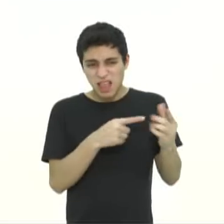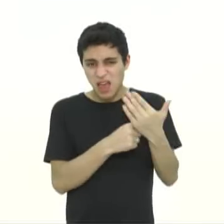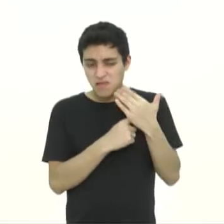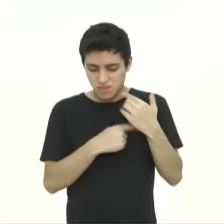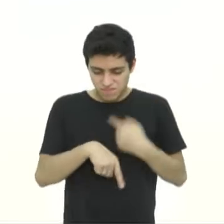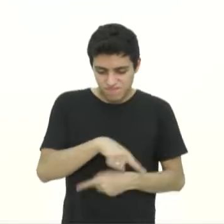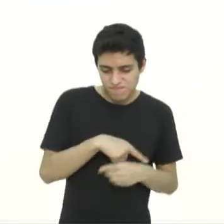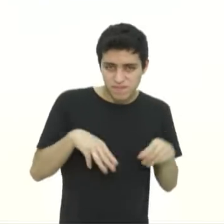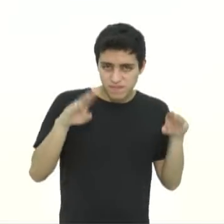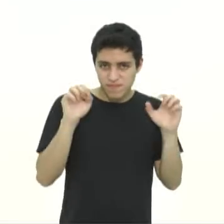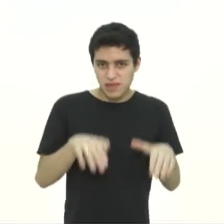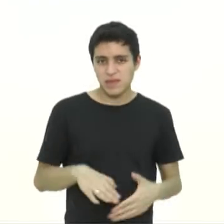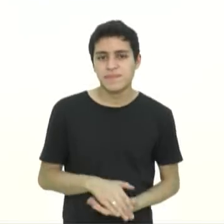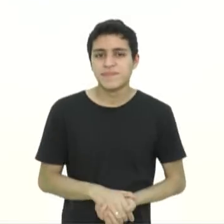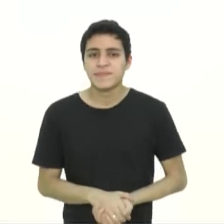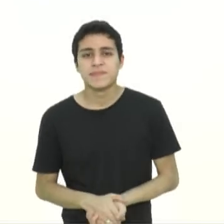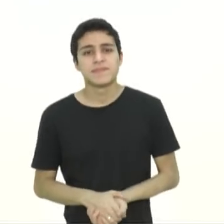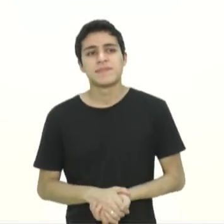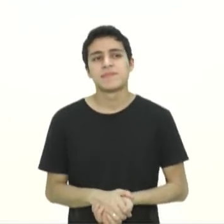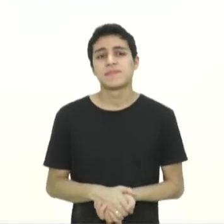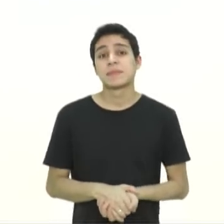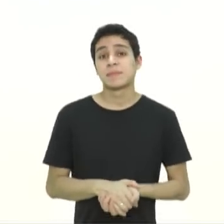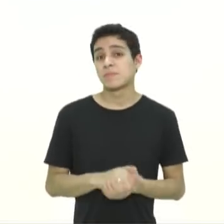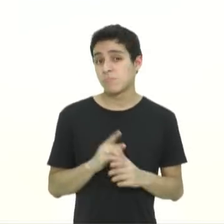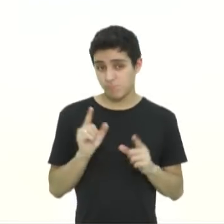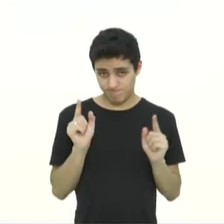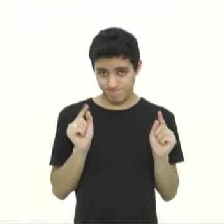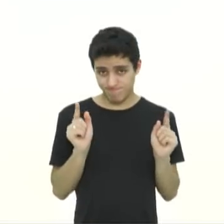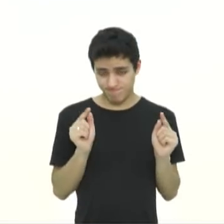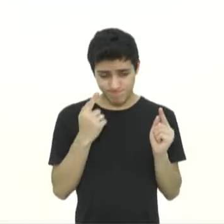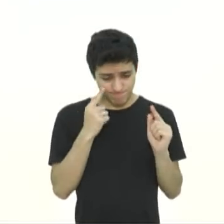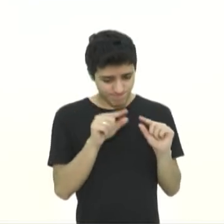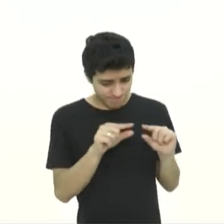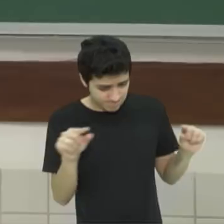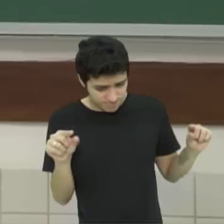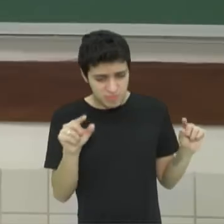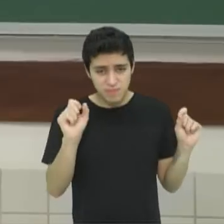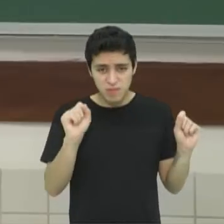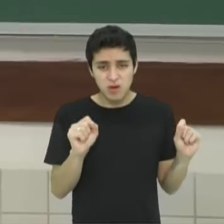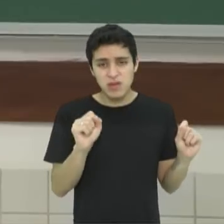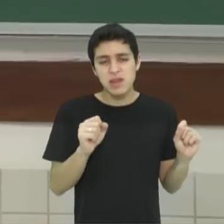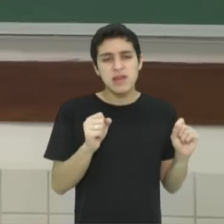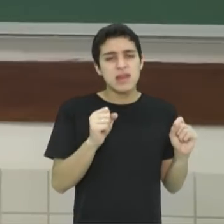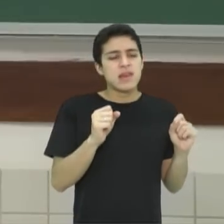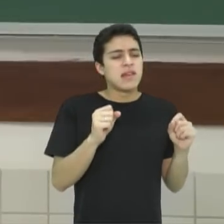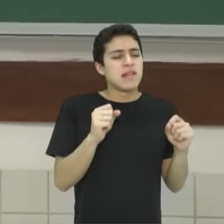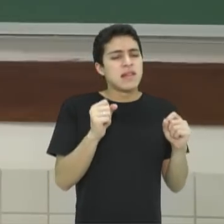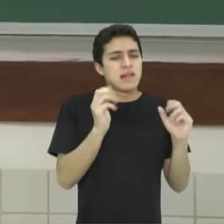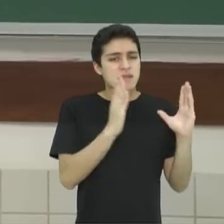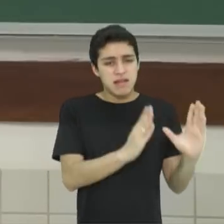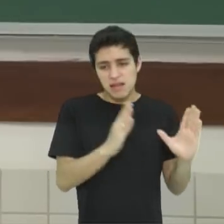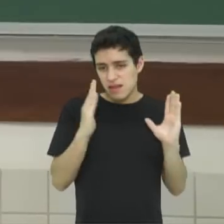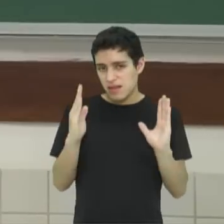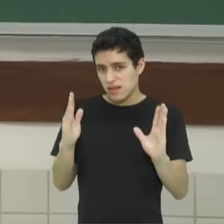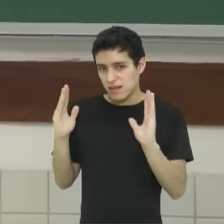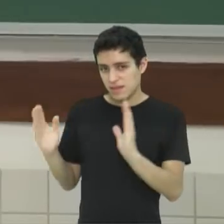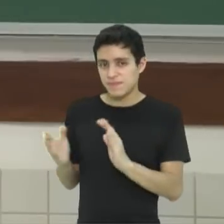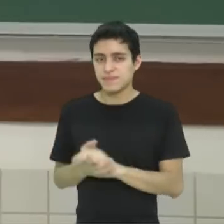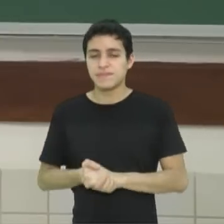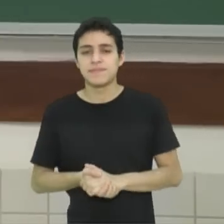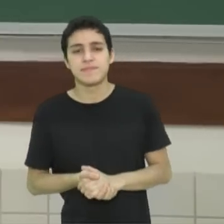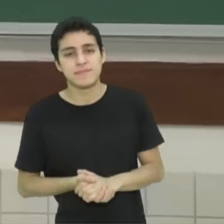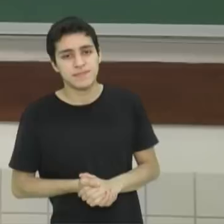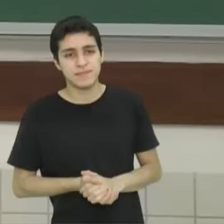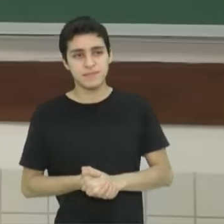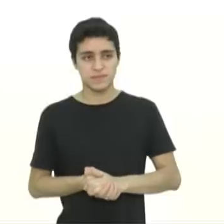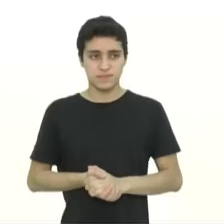digestão. Nós podemos dividir esse enunciado em 3 partes. Nós vamos dividir a primeira, a segunda e a